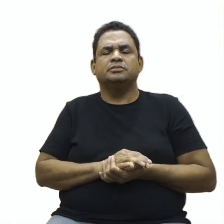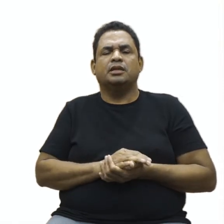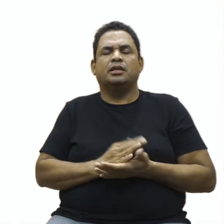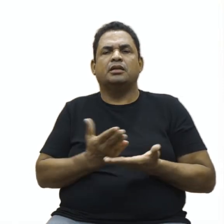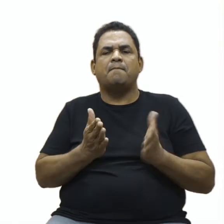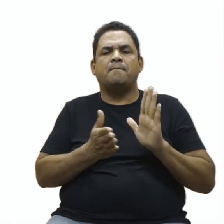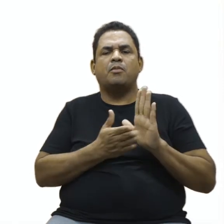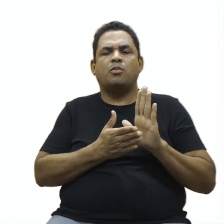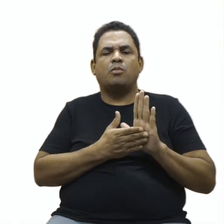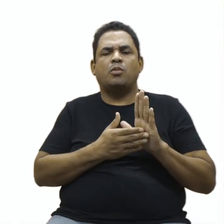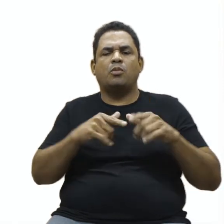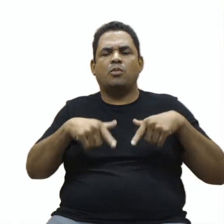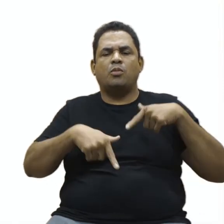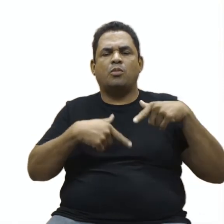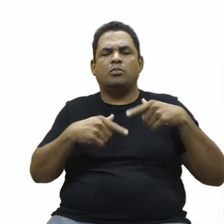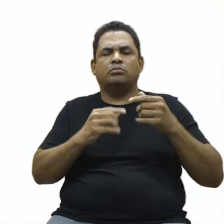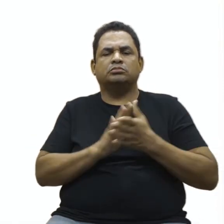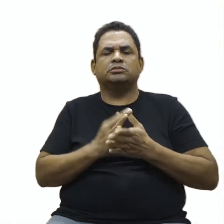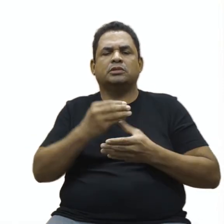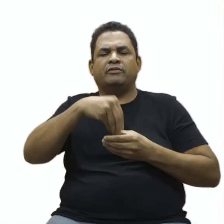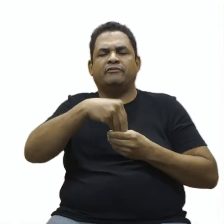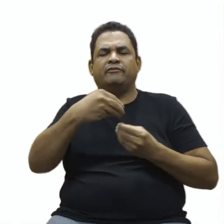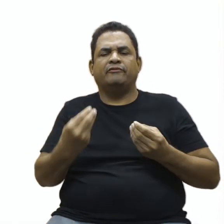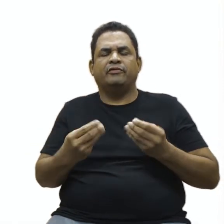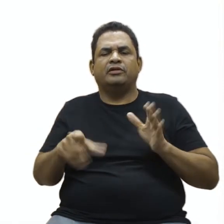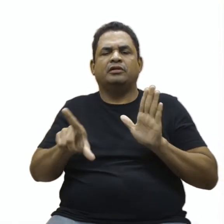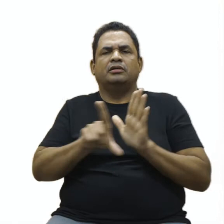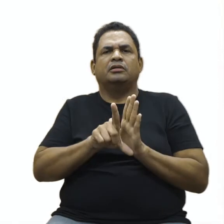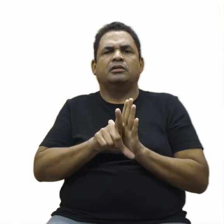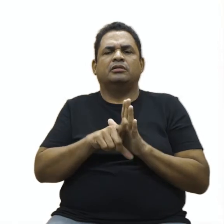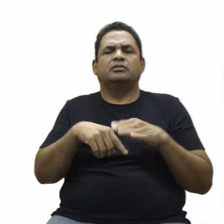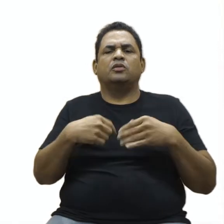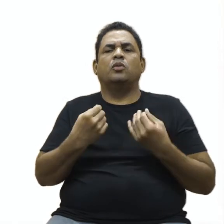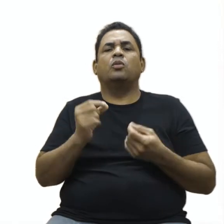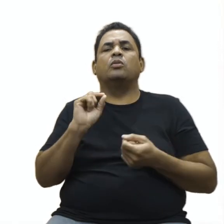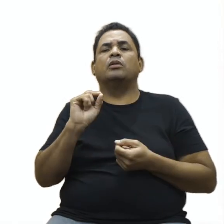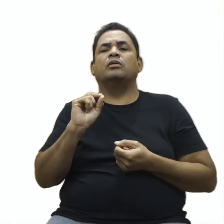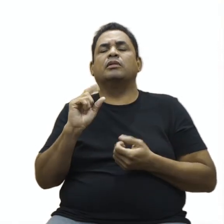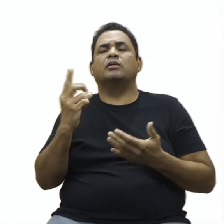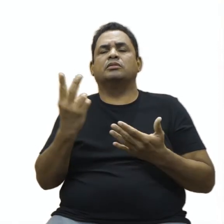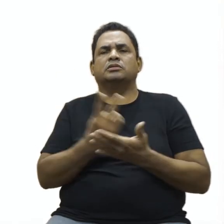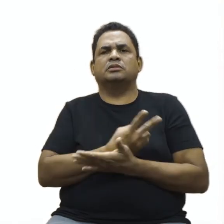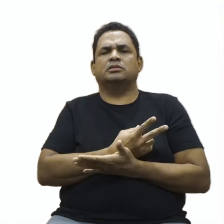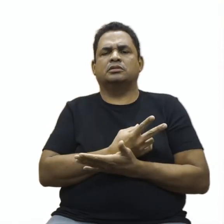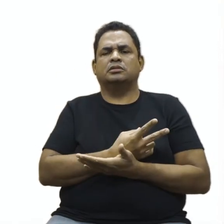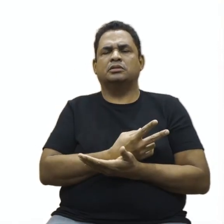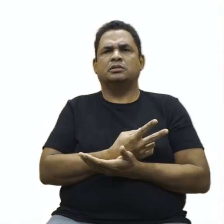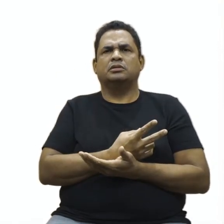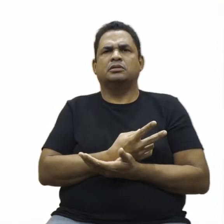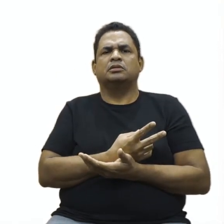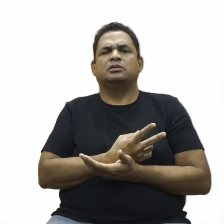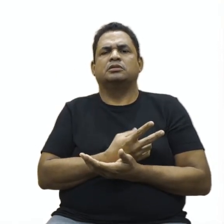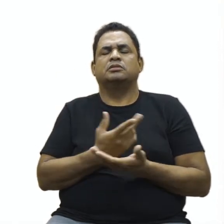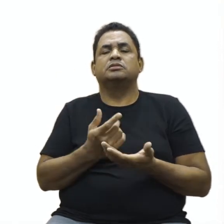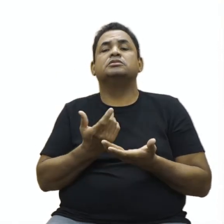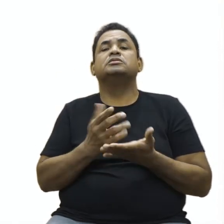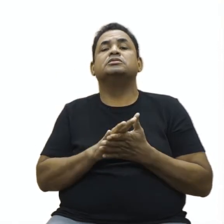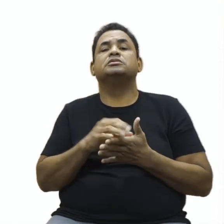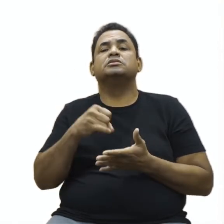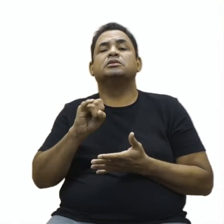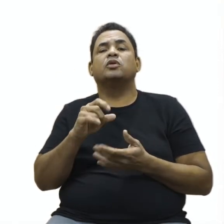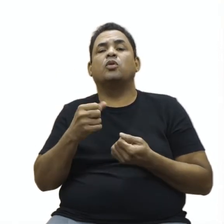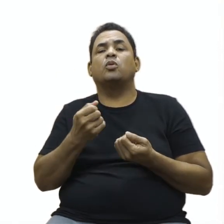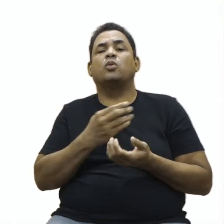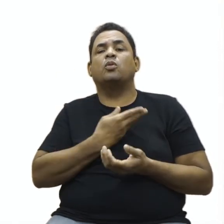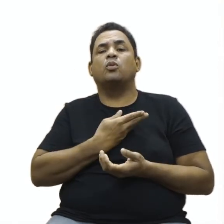é inconstitucional, certo? O que vai acontecer, pessoal, se um governante fizer isso?